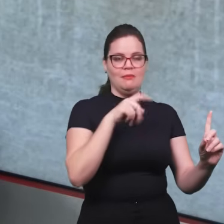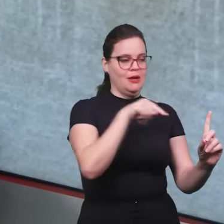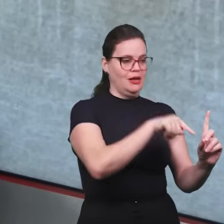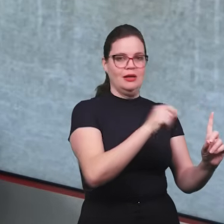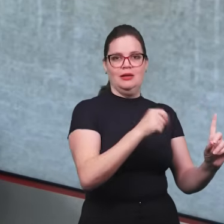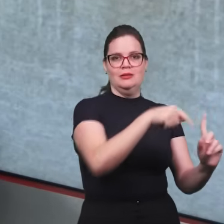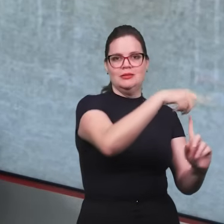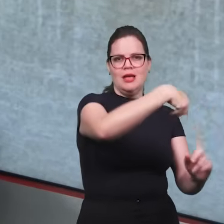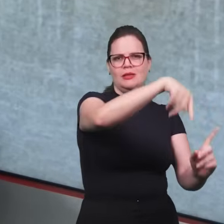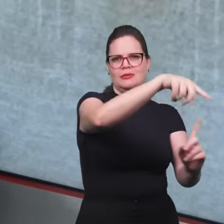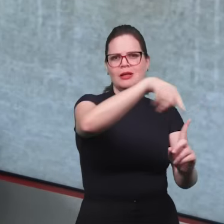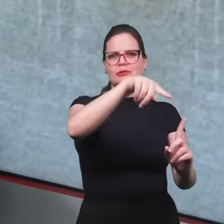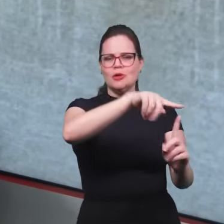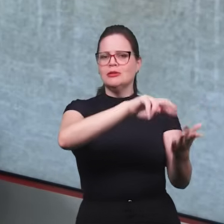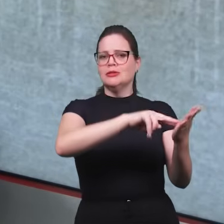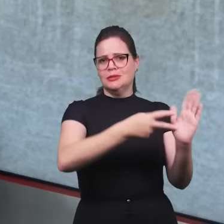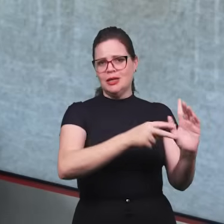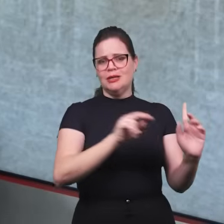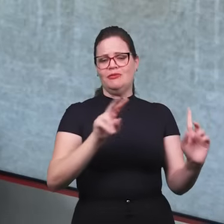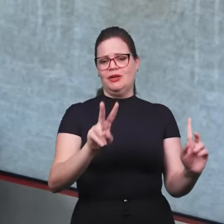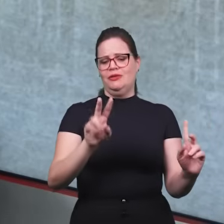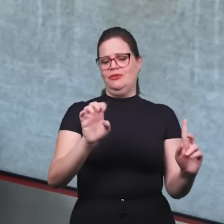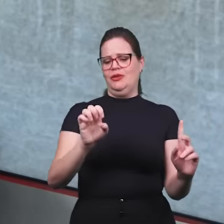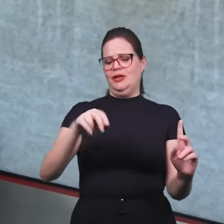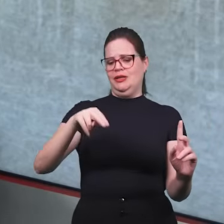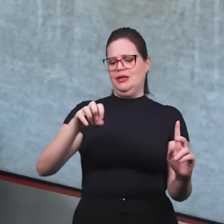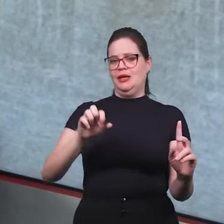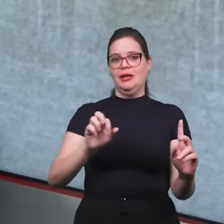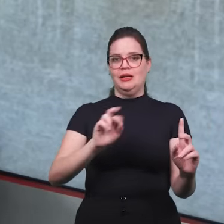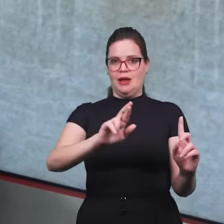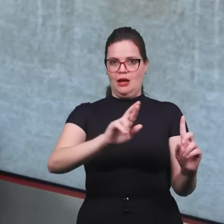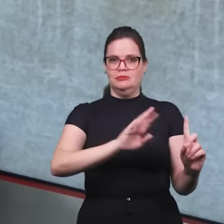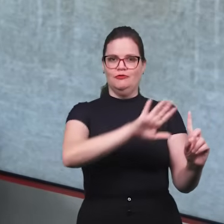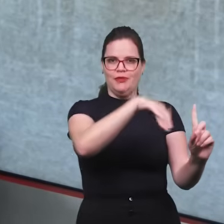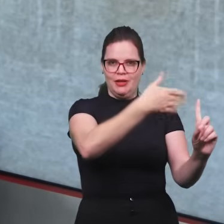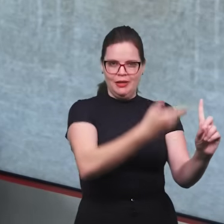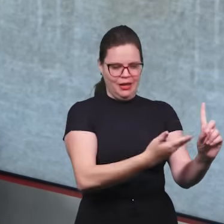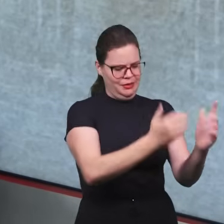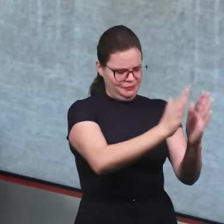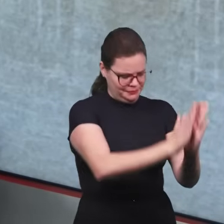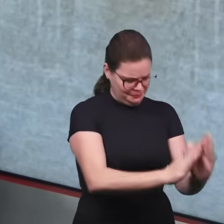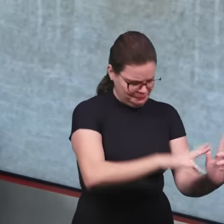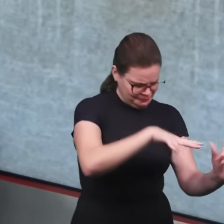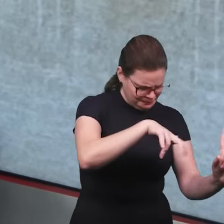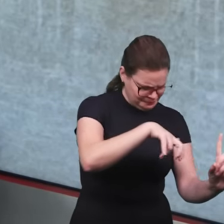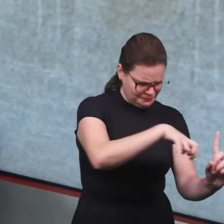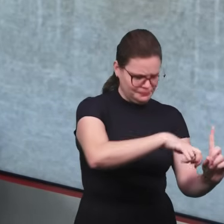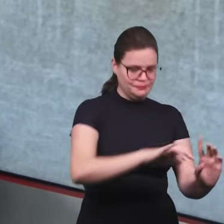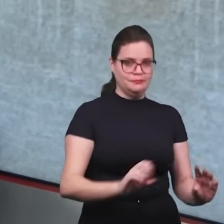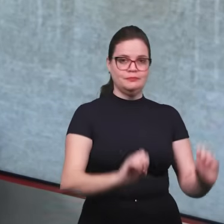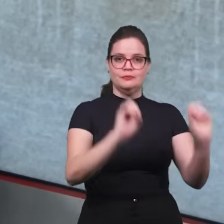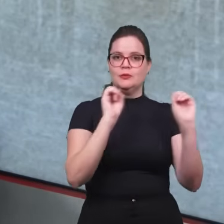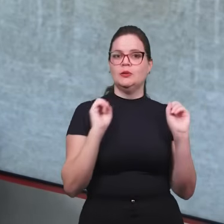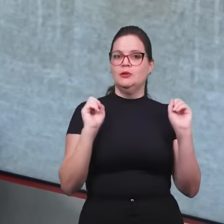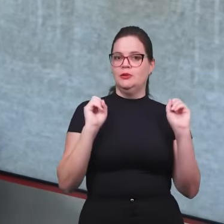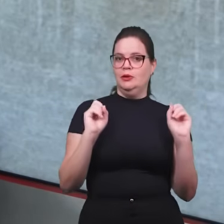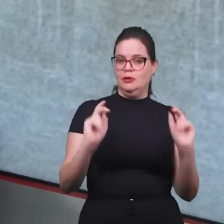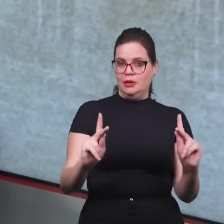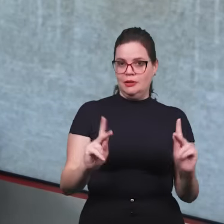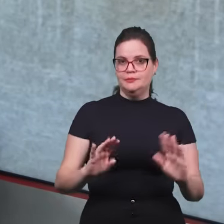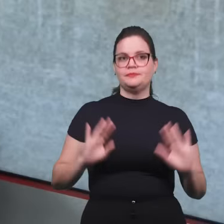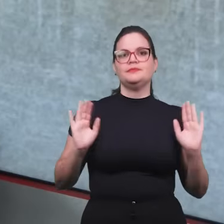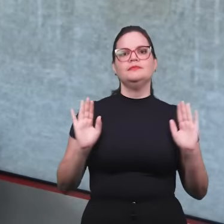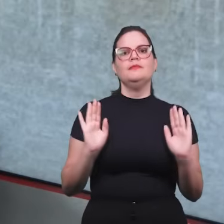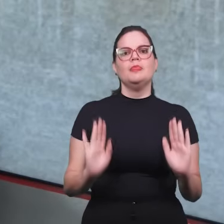a outros além de Deus. Muito bem, biblicamente, tais práticas situam-se no âmbito